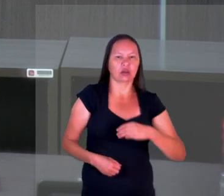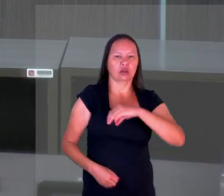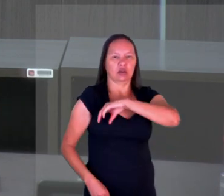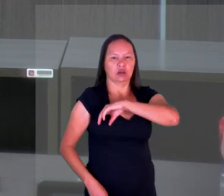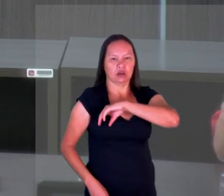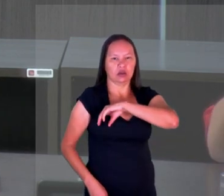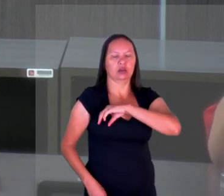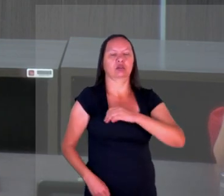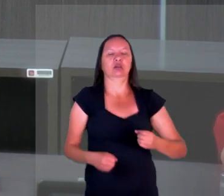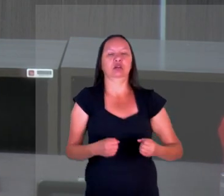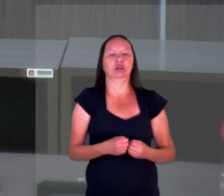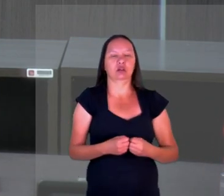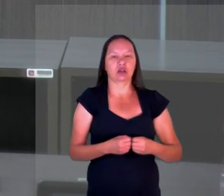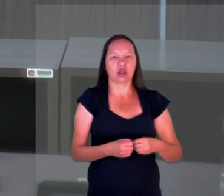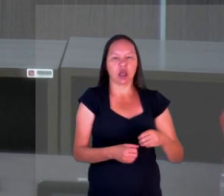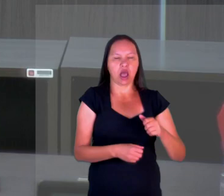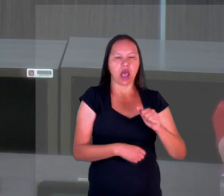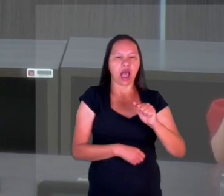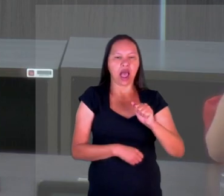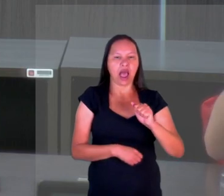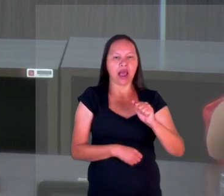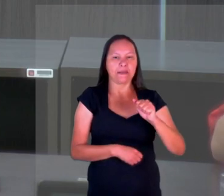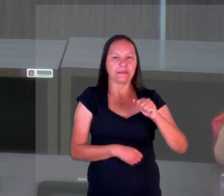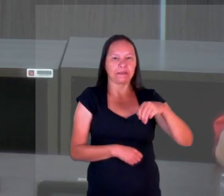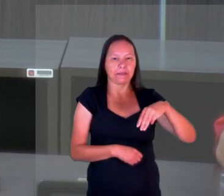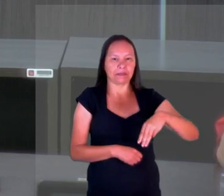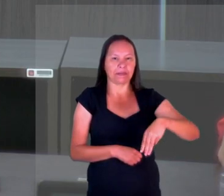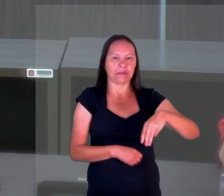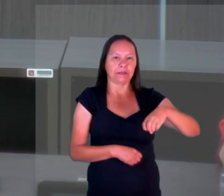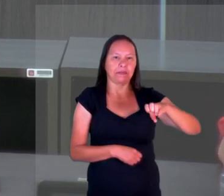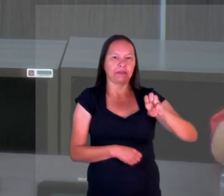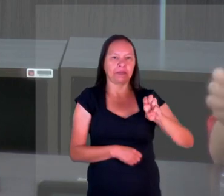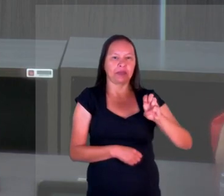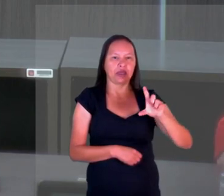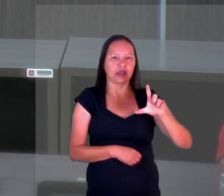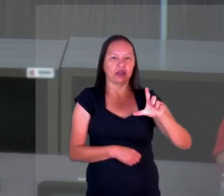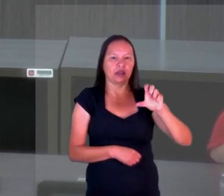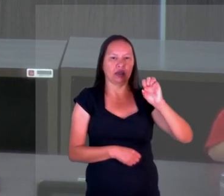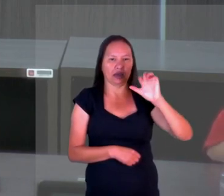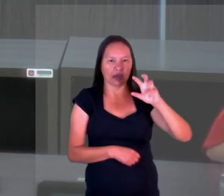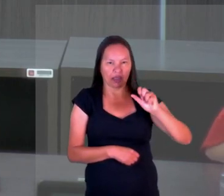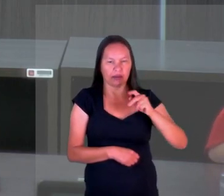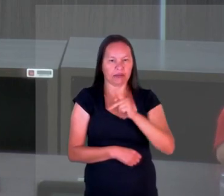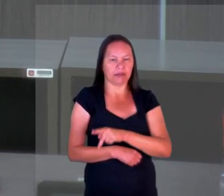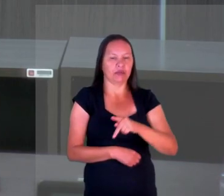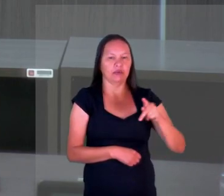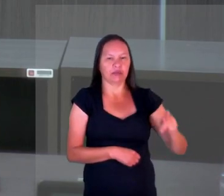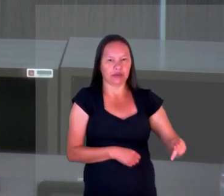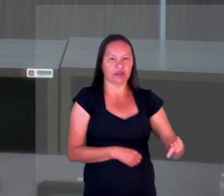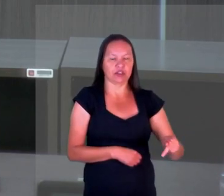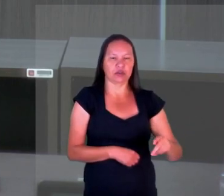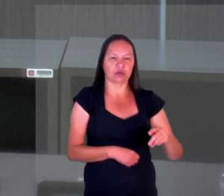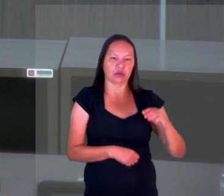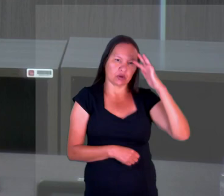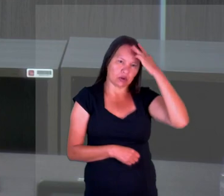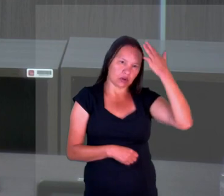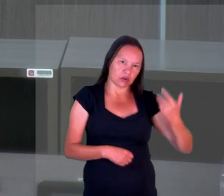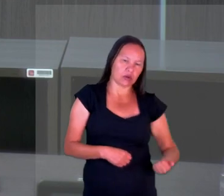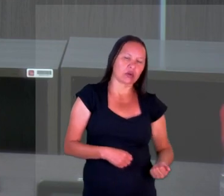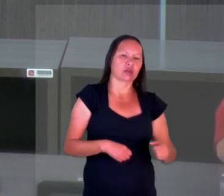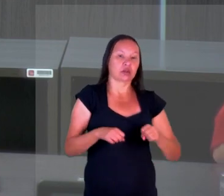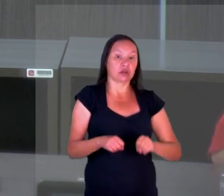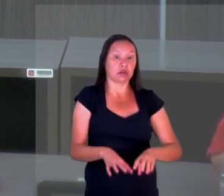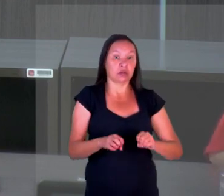professora Amélia Carlos casalma que além de tudo é também eh além de ser uma grande Educadora é